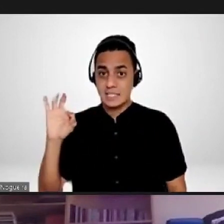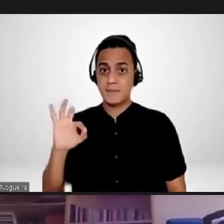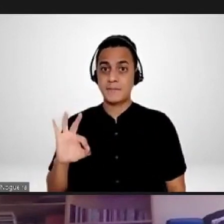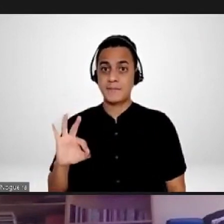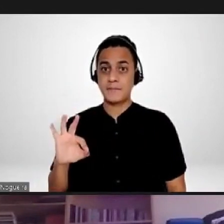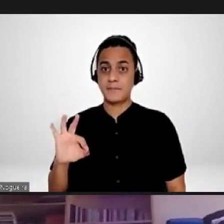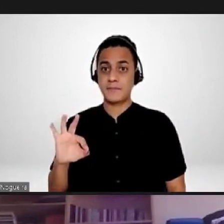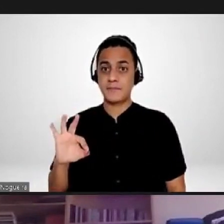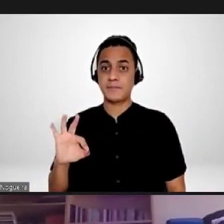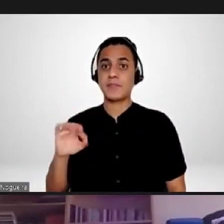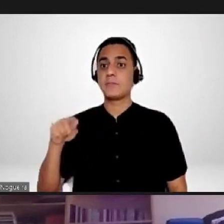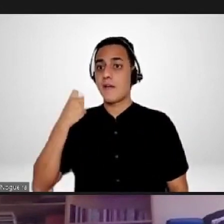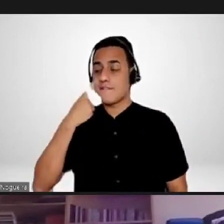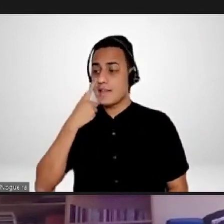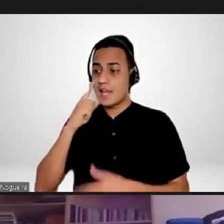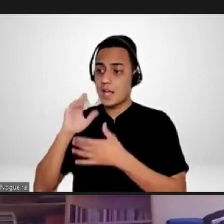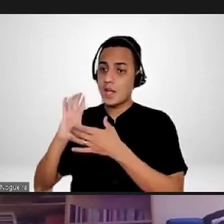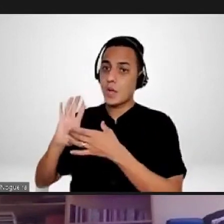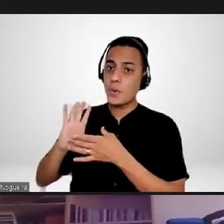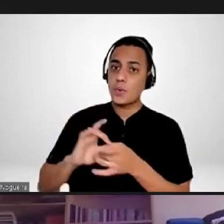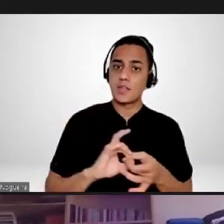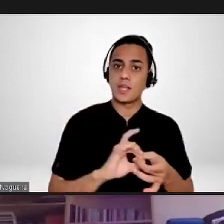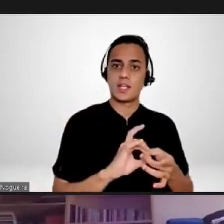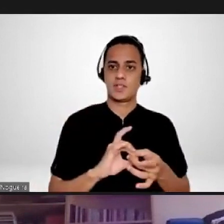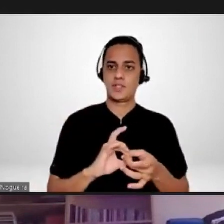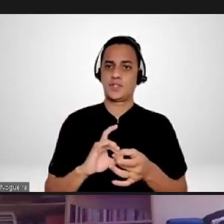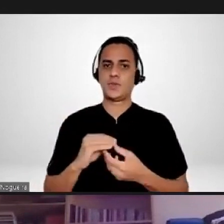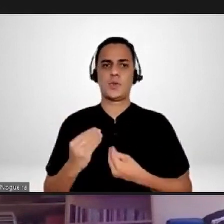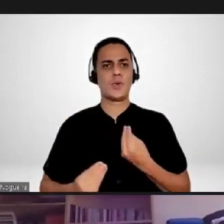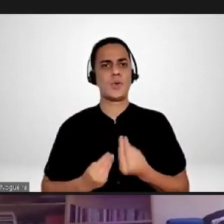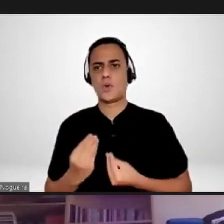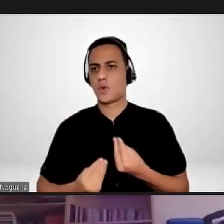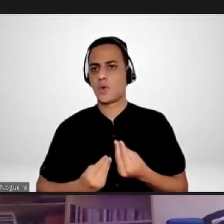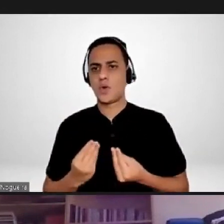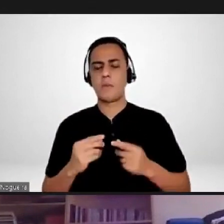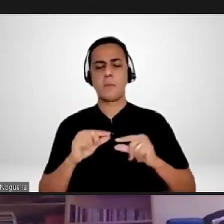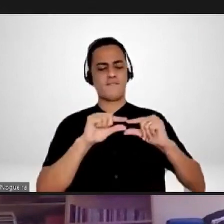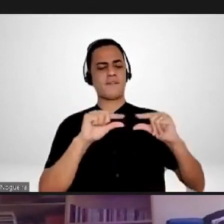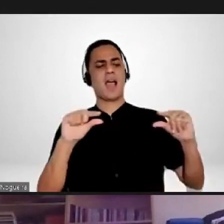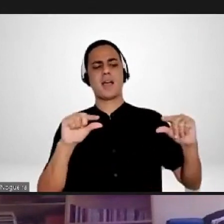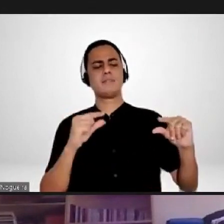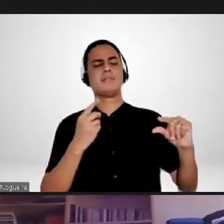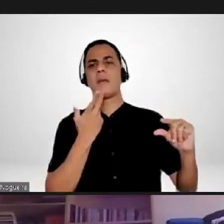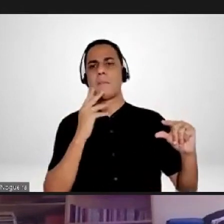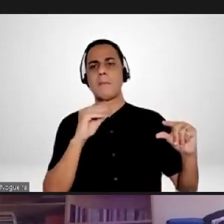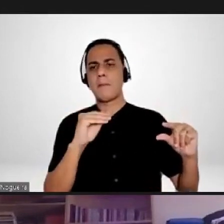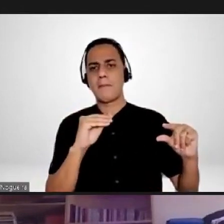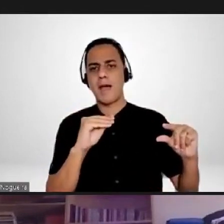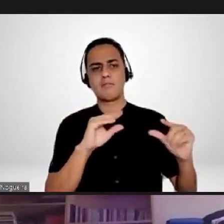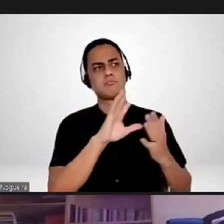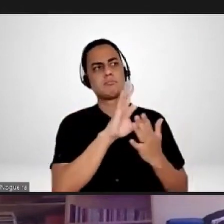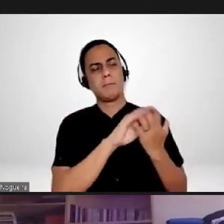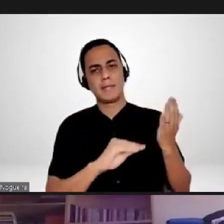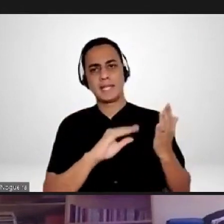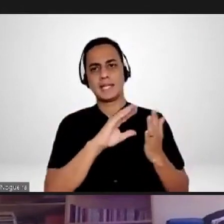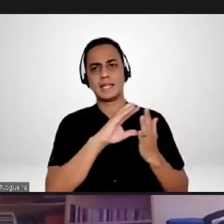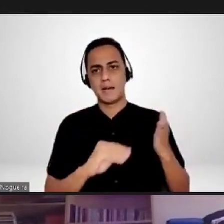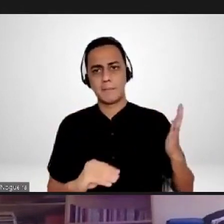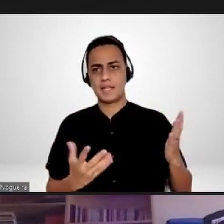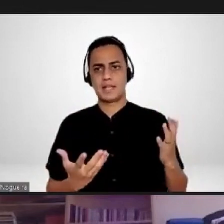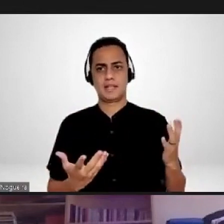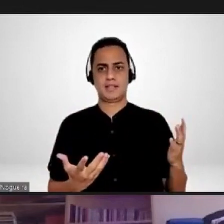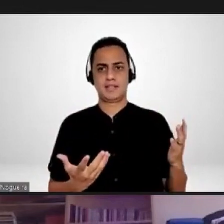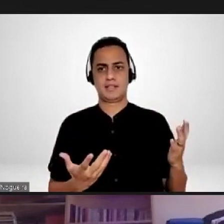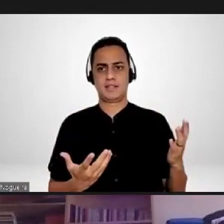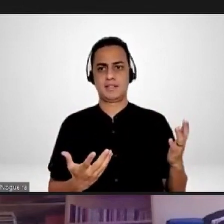são os contextos. Você vai olhar aqui como é que se fala essa frase. Você imita, né? Você adentra